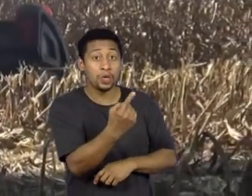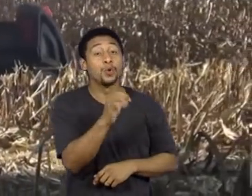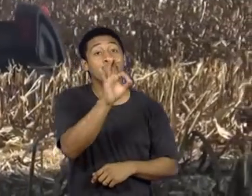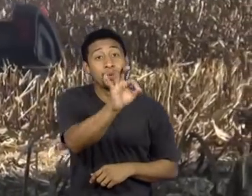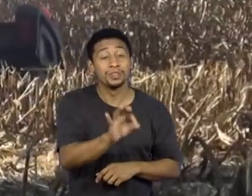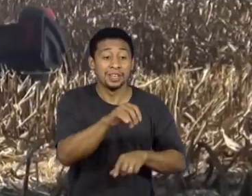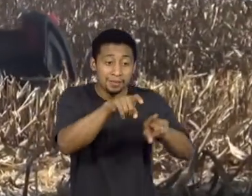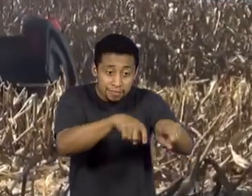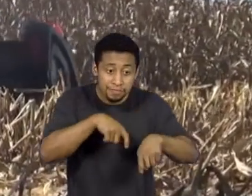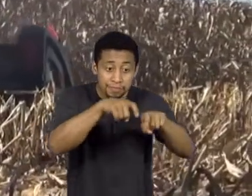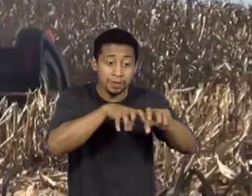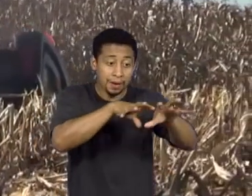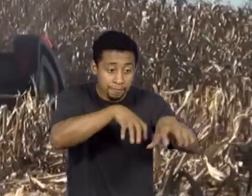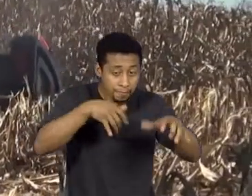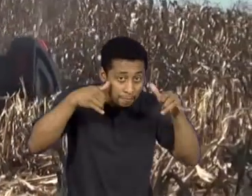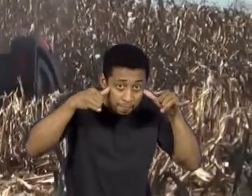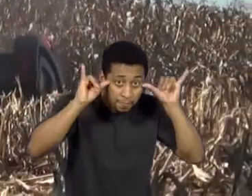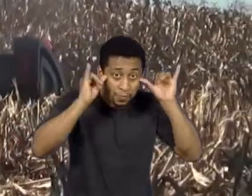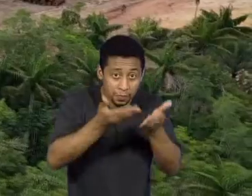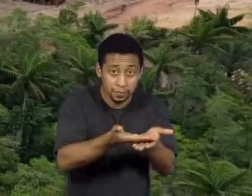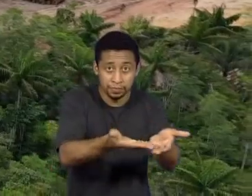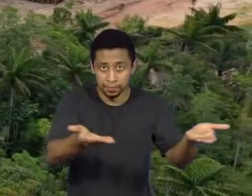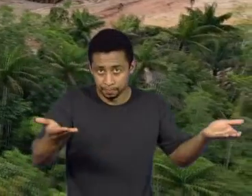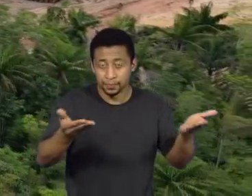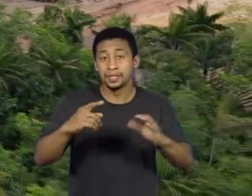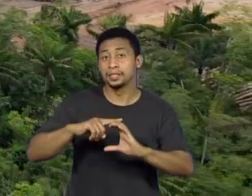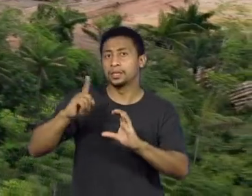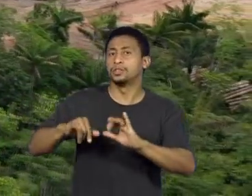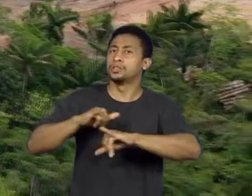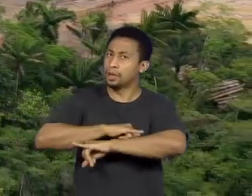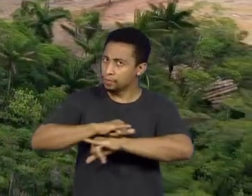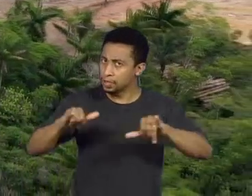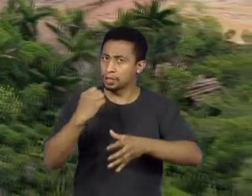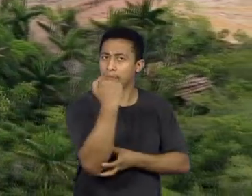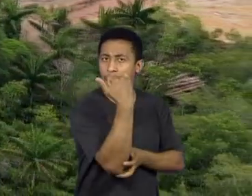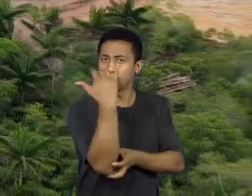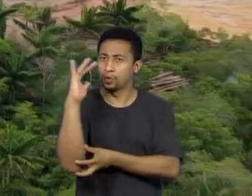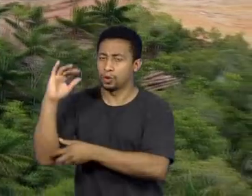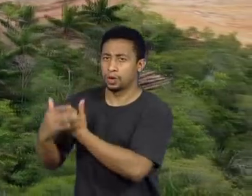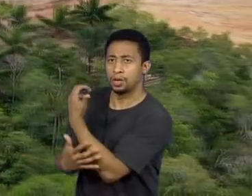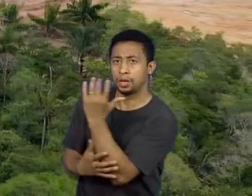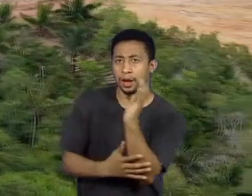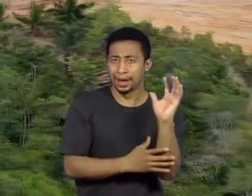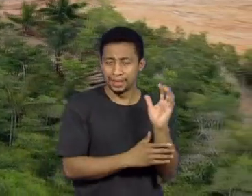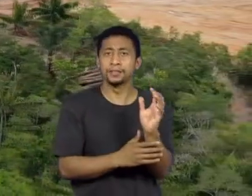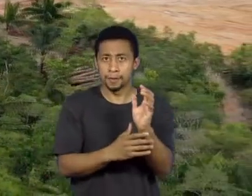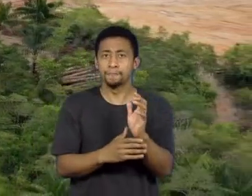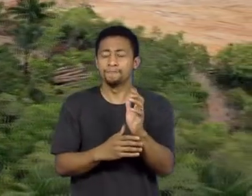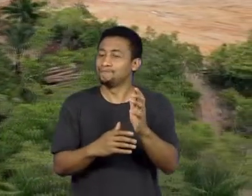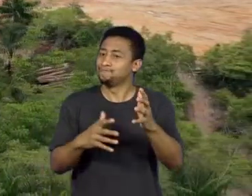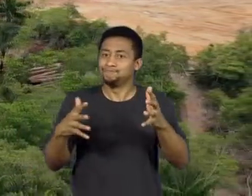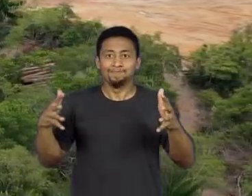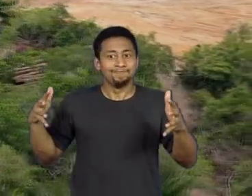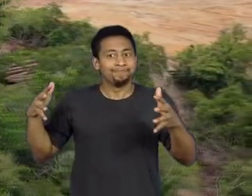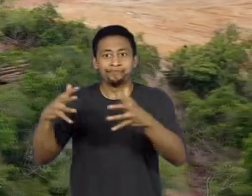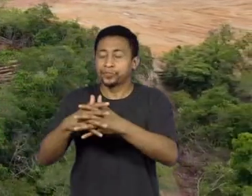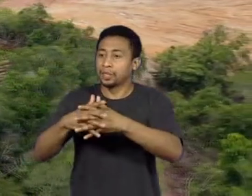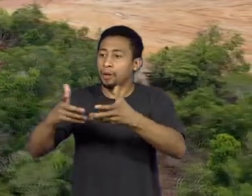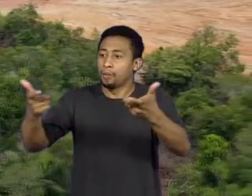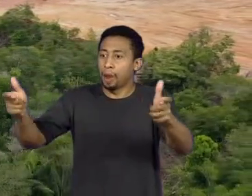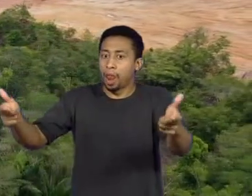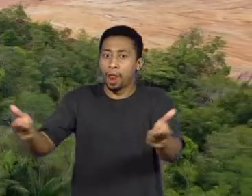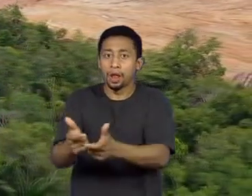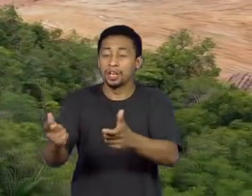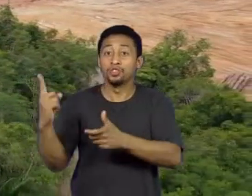na agricultura e pecuária. Cientistas alertam que a floresta poderá alcançar o ponto de ruptura, quando não há